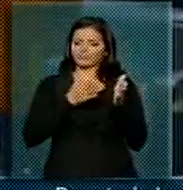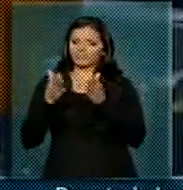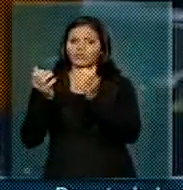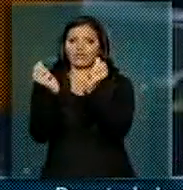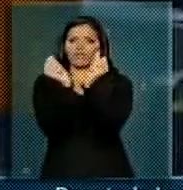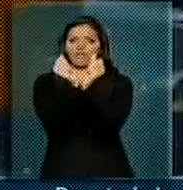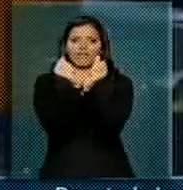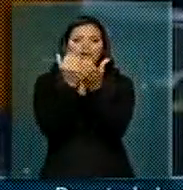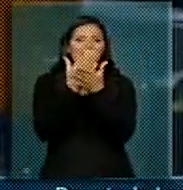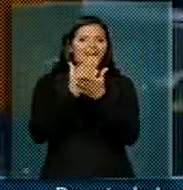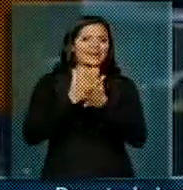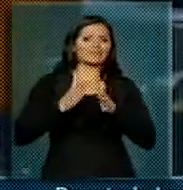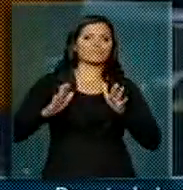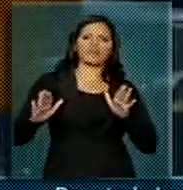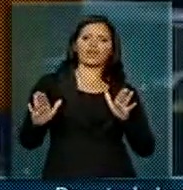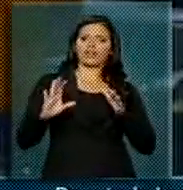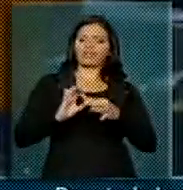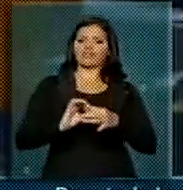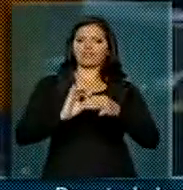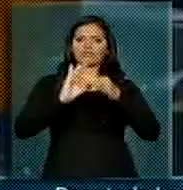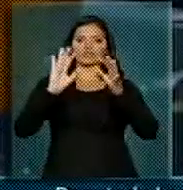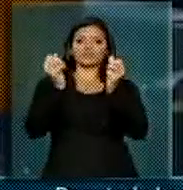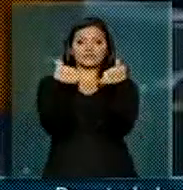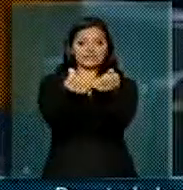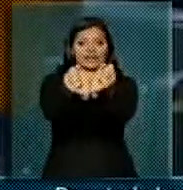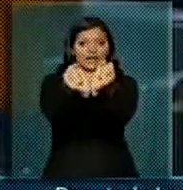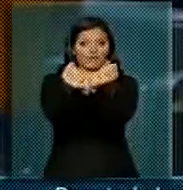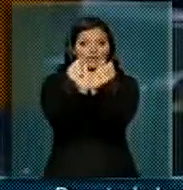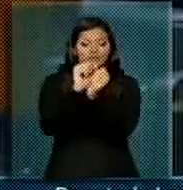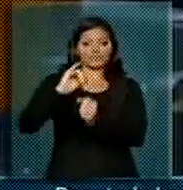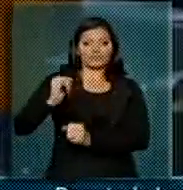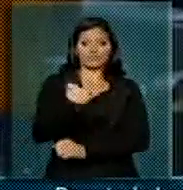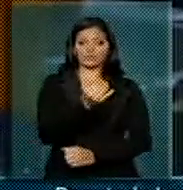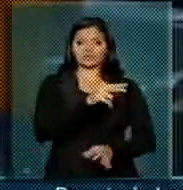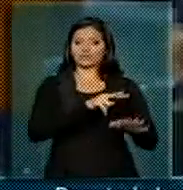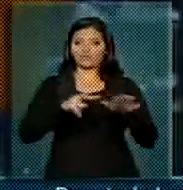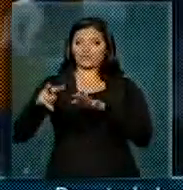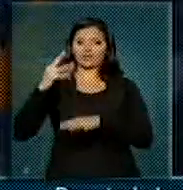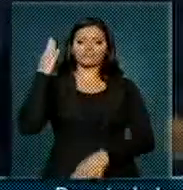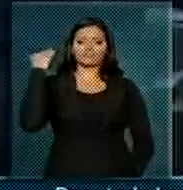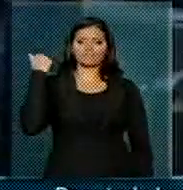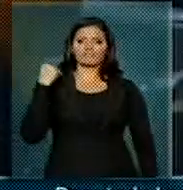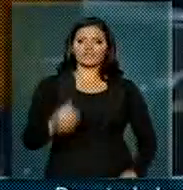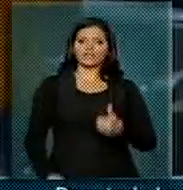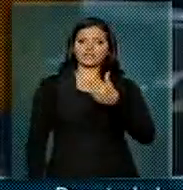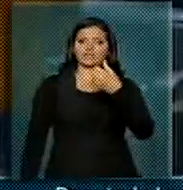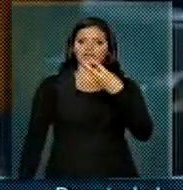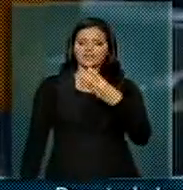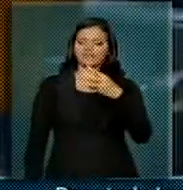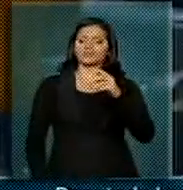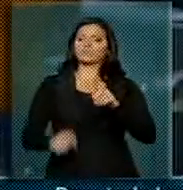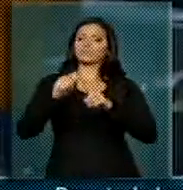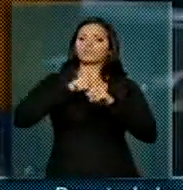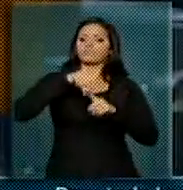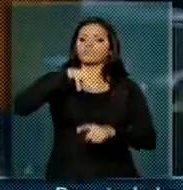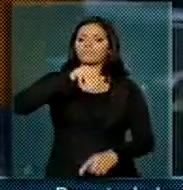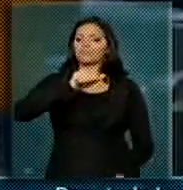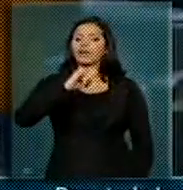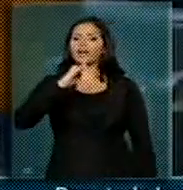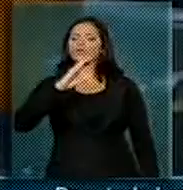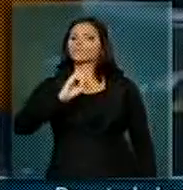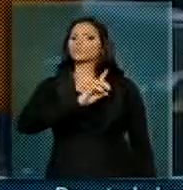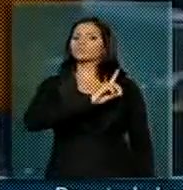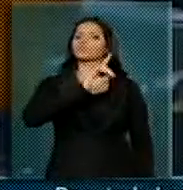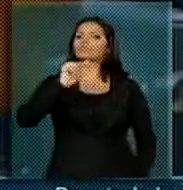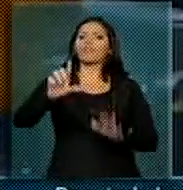abolição da escravatura, aproveitando que esta semana, semana passada, 13 de maio, é o dia da